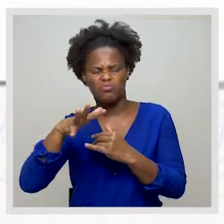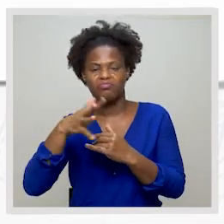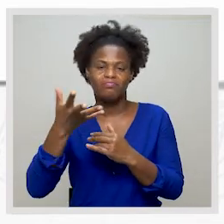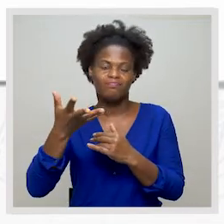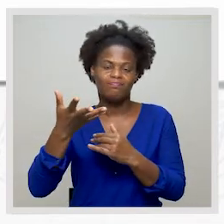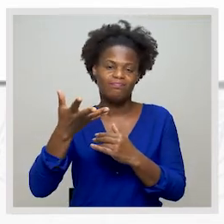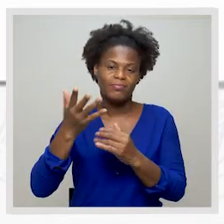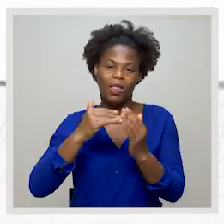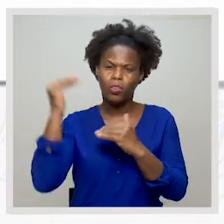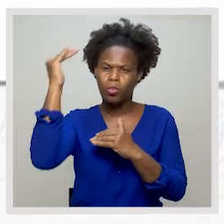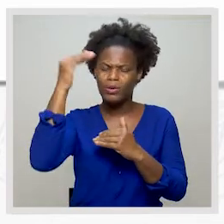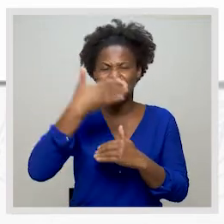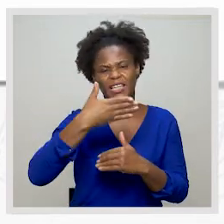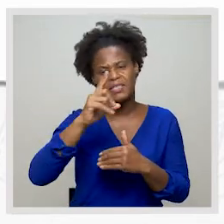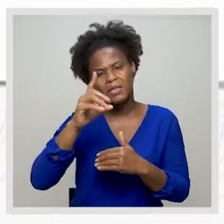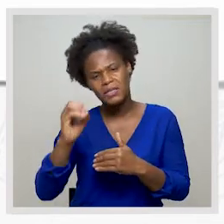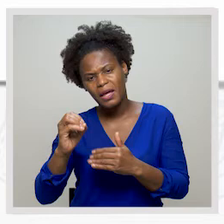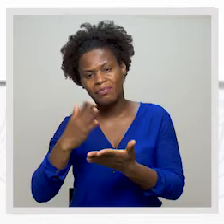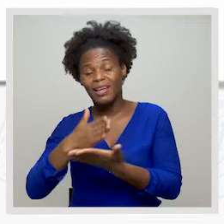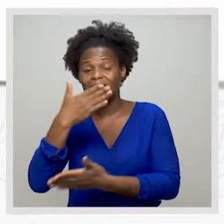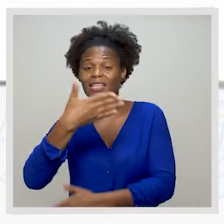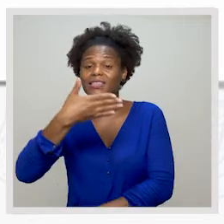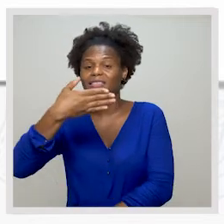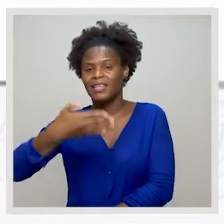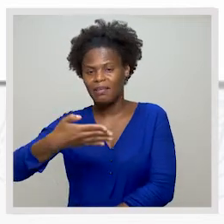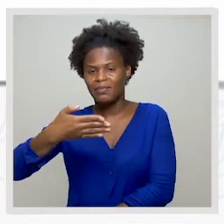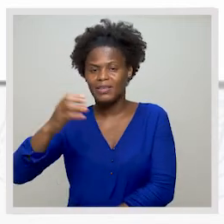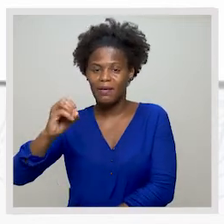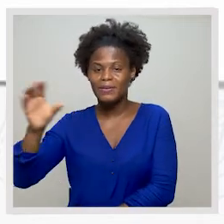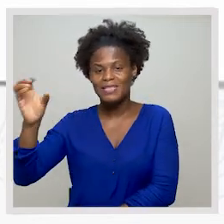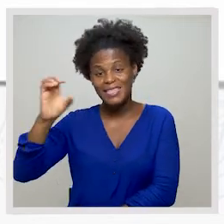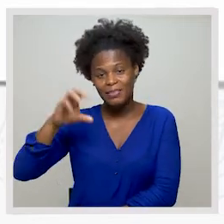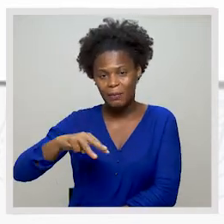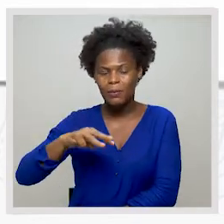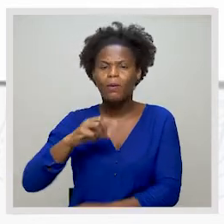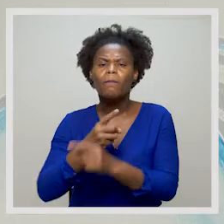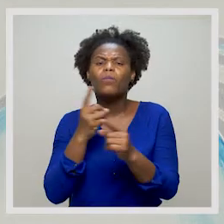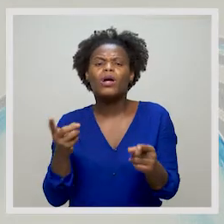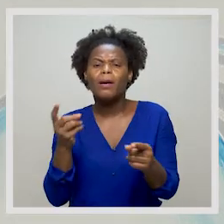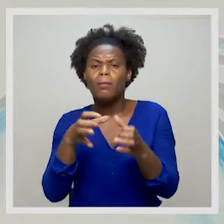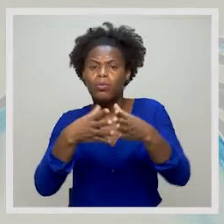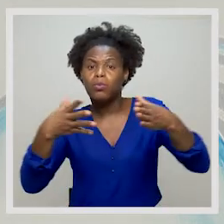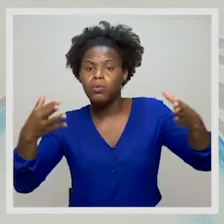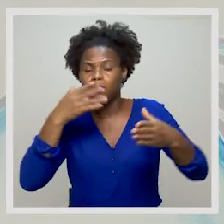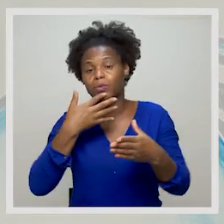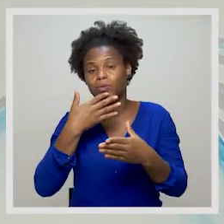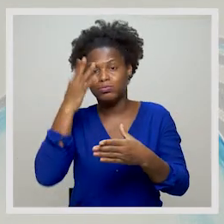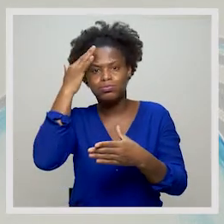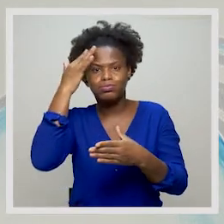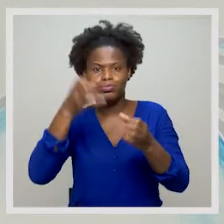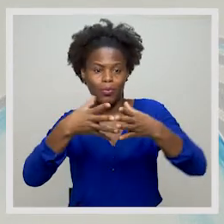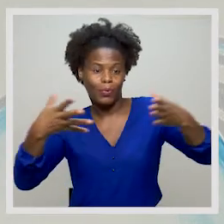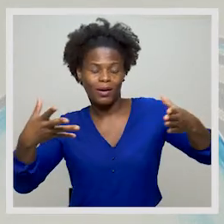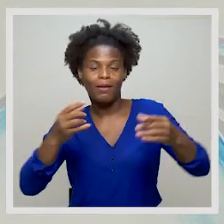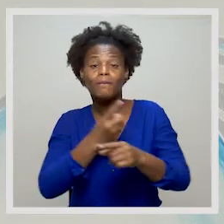compreendida entre 160 a 170 centímetros. Por que a maioria? Vamos voltar à